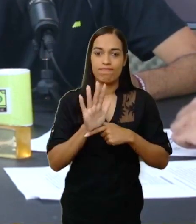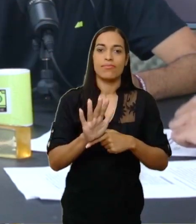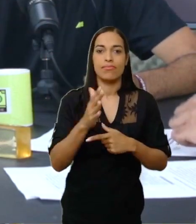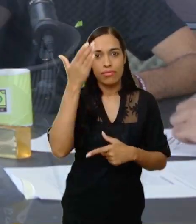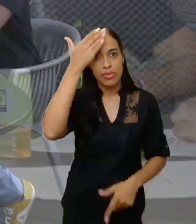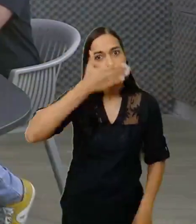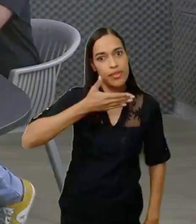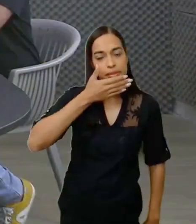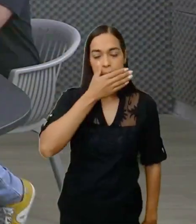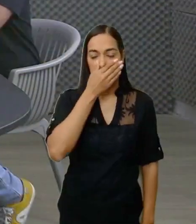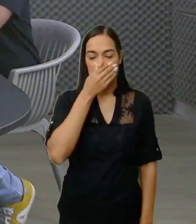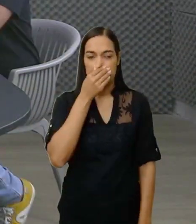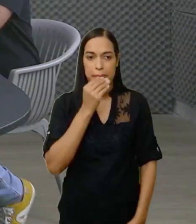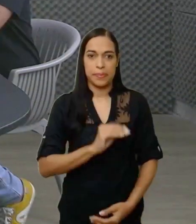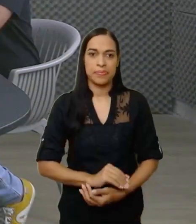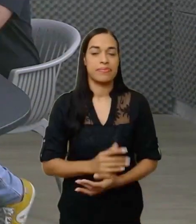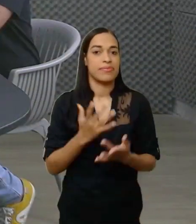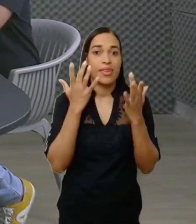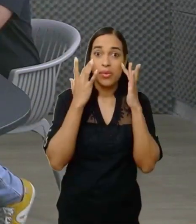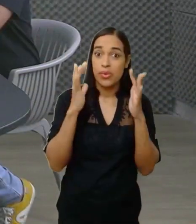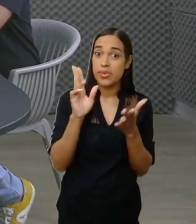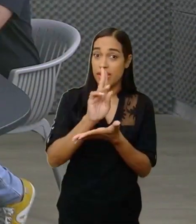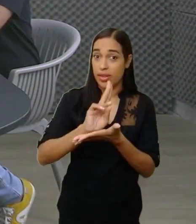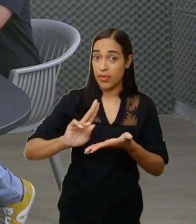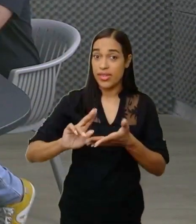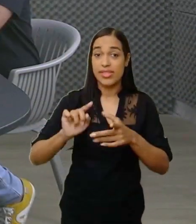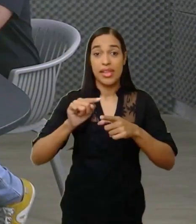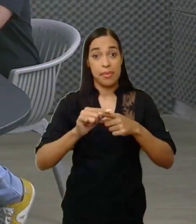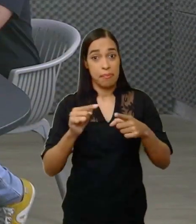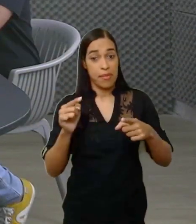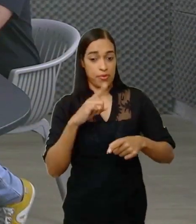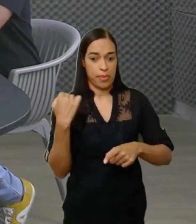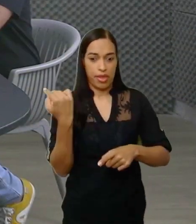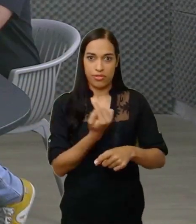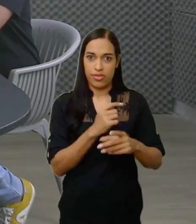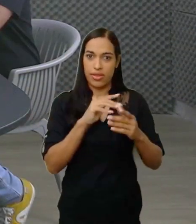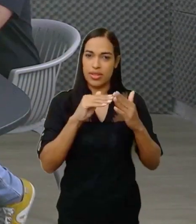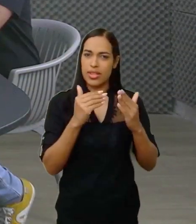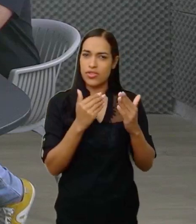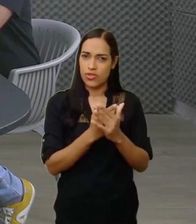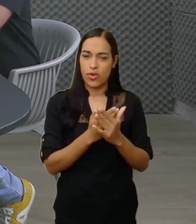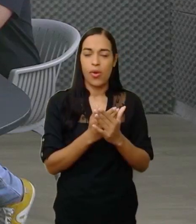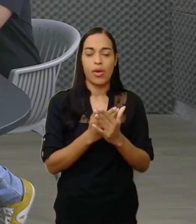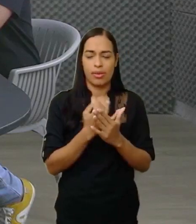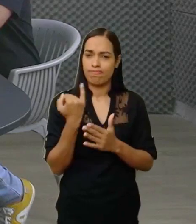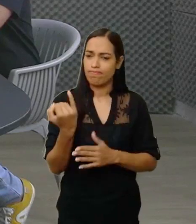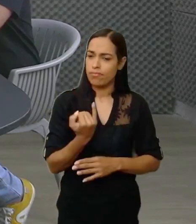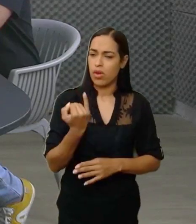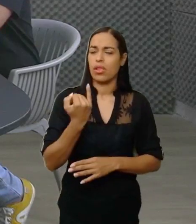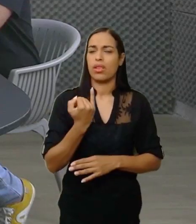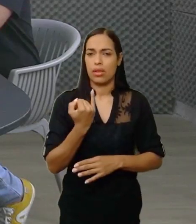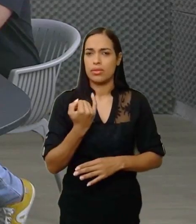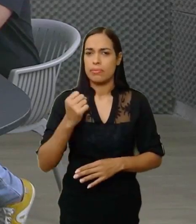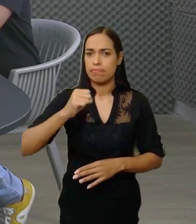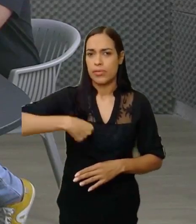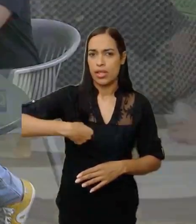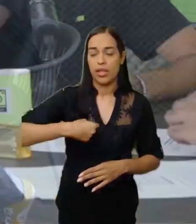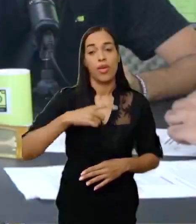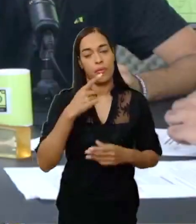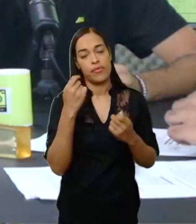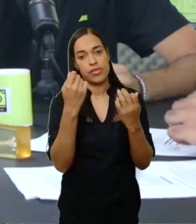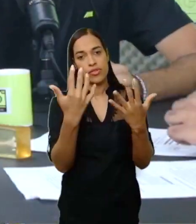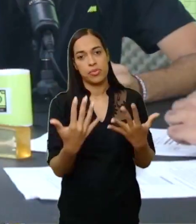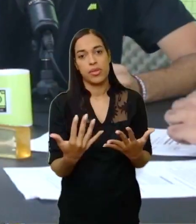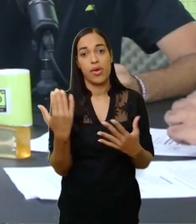sim, entendeu? sim. Não sei como é que é na academia, mas pra Hum, gente pesa demais mesmo, entendeu? Sim, Pesa sim. muito. É como você falou já no começo, né?